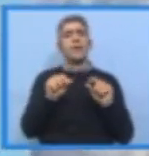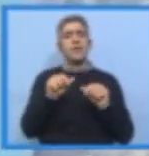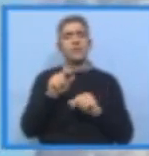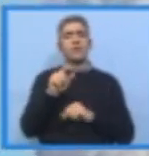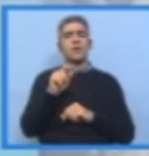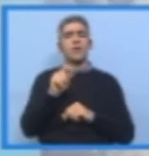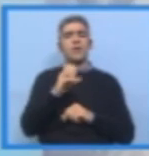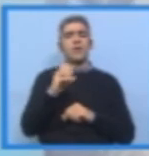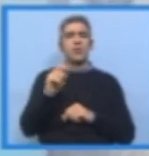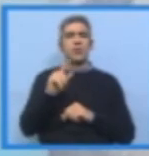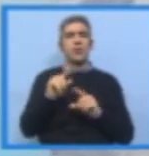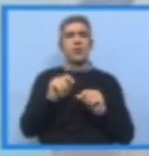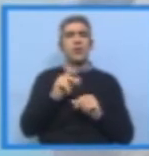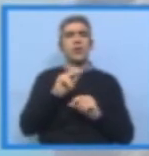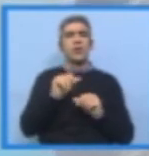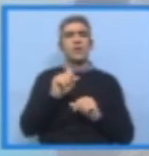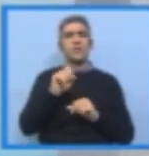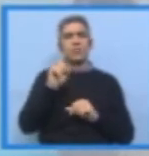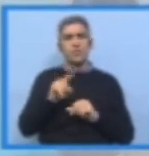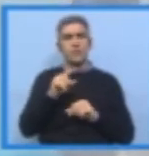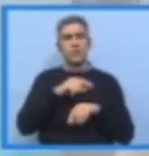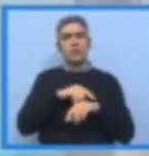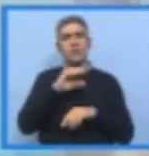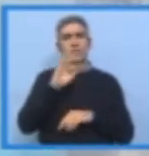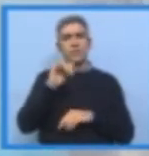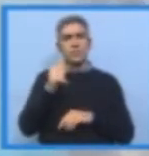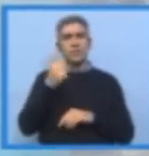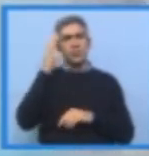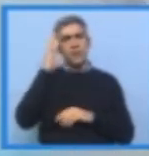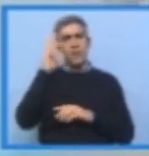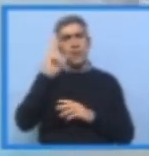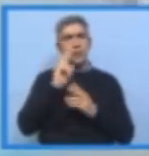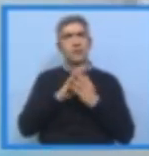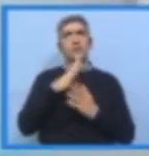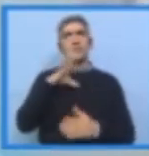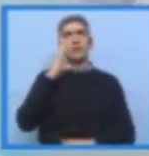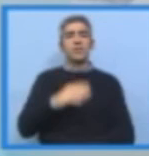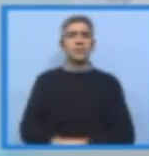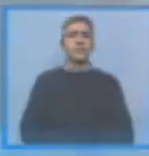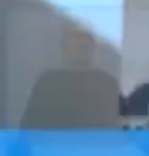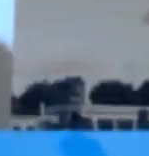Eclésia, é na Antena 1, quando forem 22h45. Boa tarde e até amanhã, se Deus quiser.